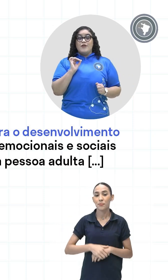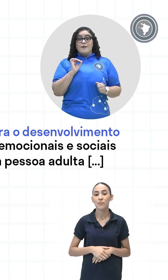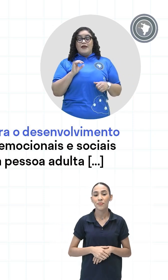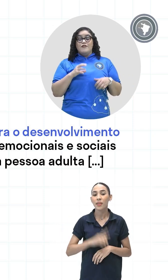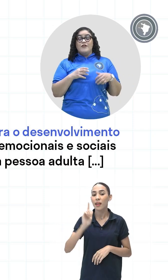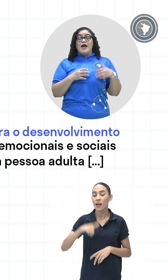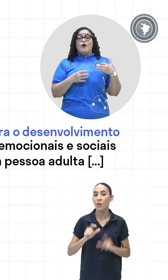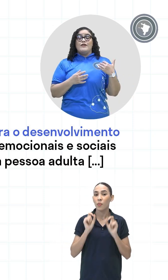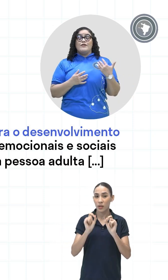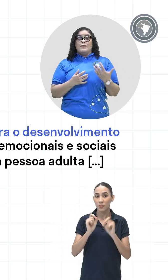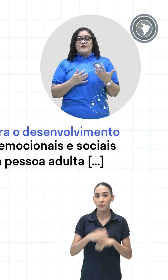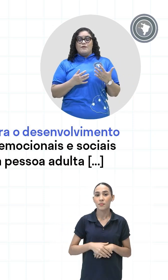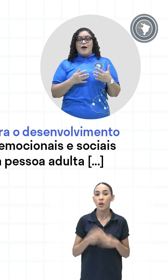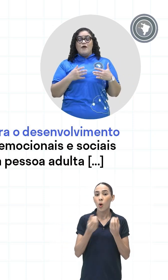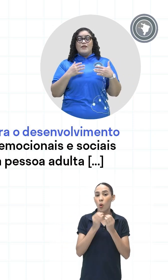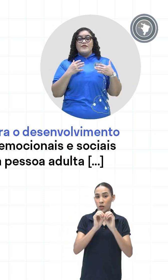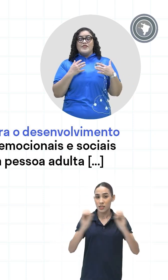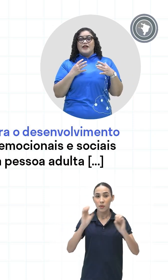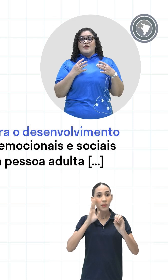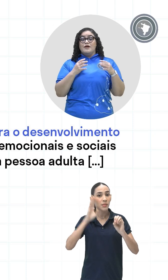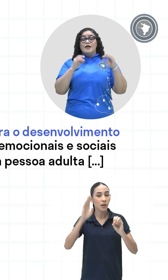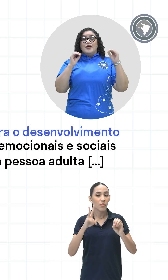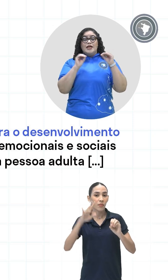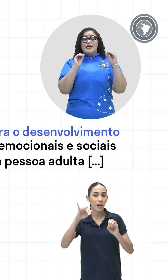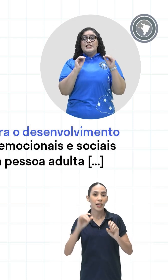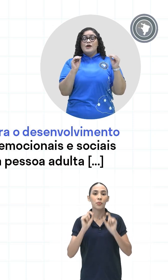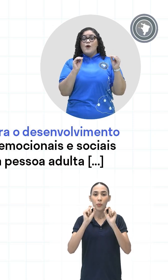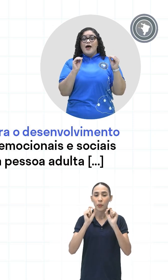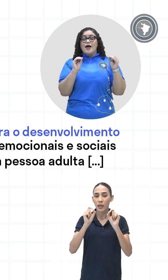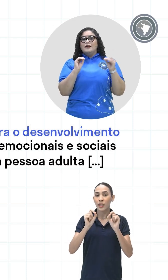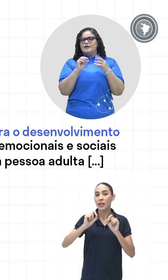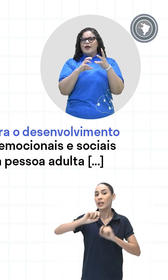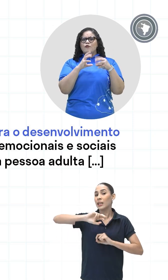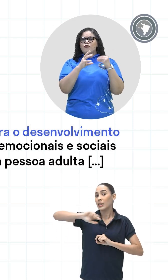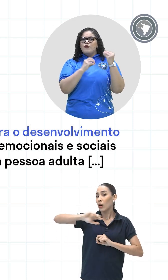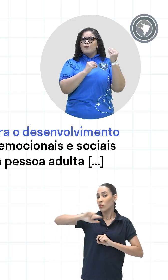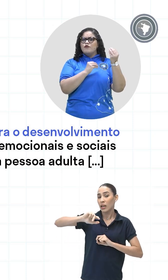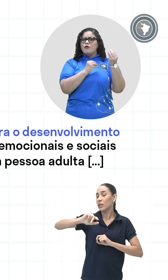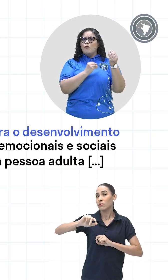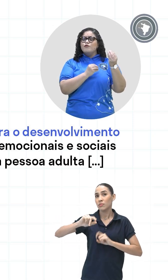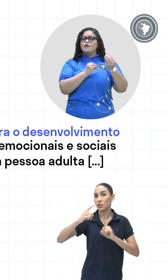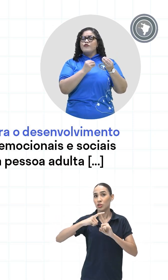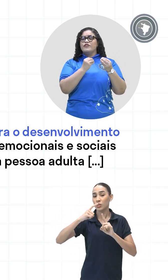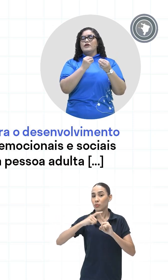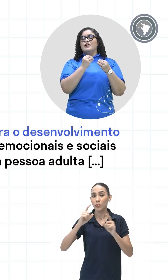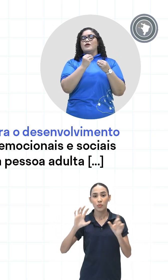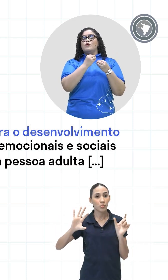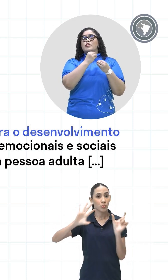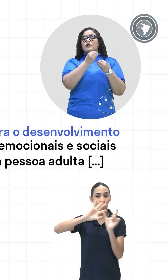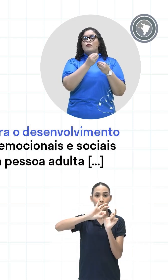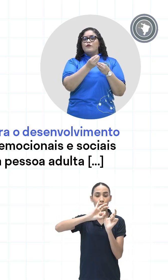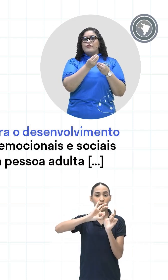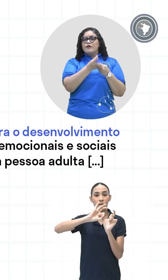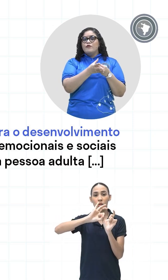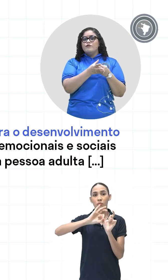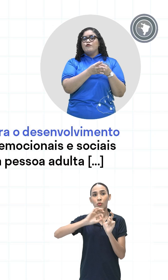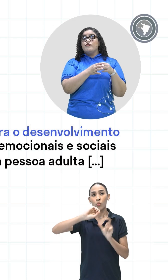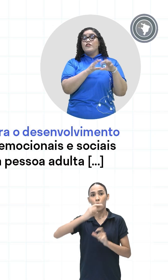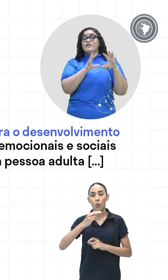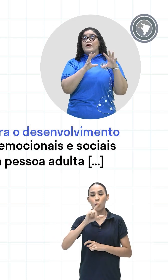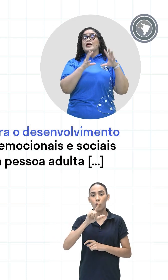É justamente a oração principal, ela vai ser aquela em que não há nenhum tipo de conjunção,